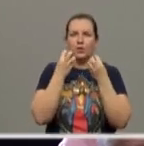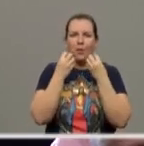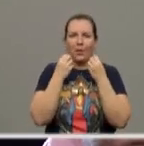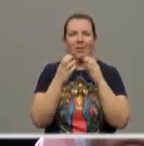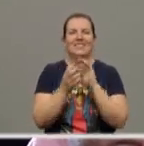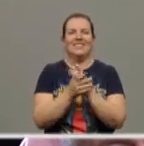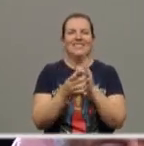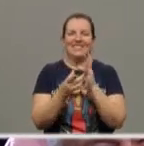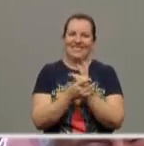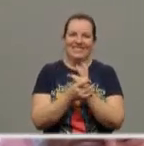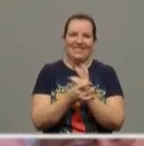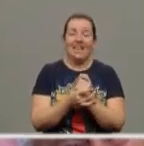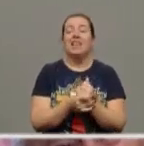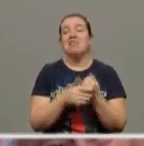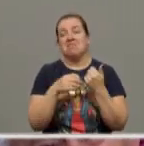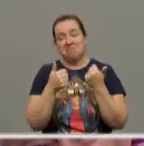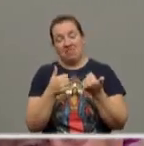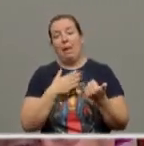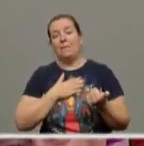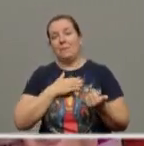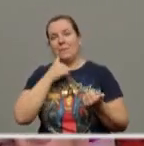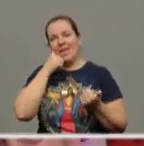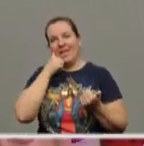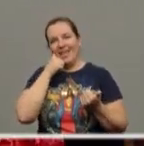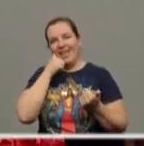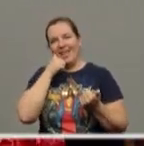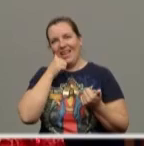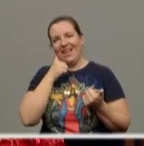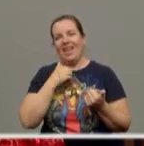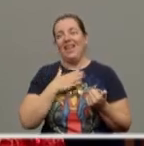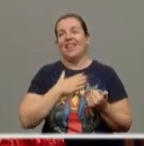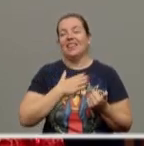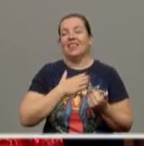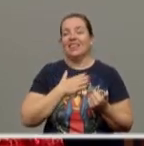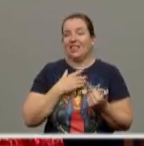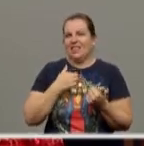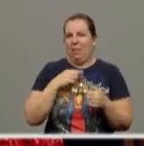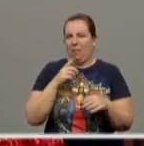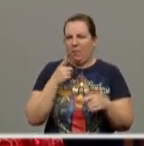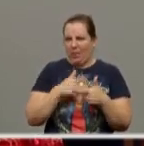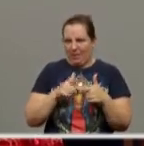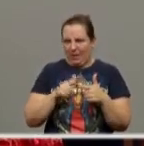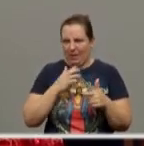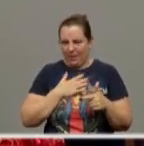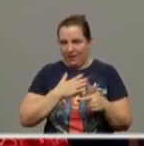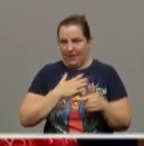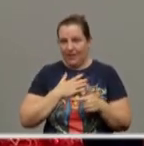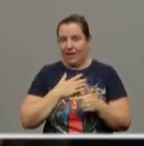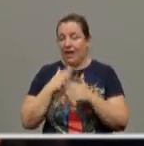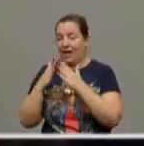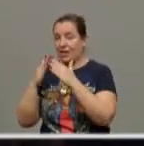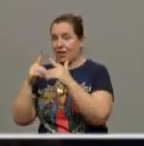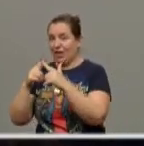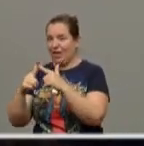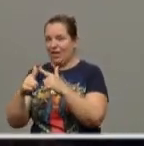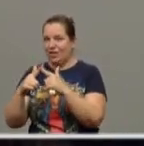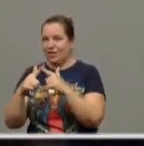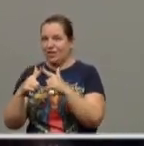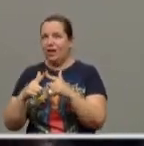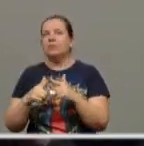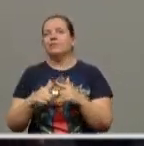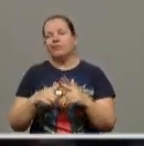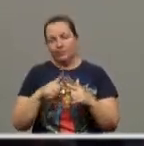problema? Não. Não o nariz de vocês, dá. A igreja dá um problema. É